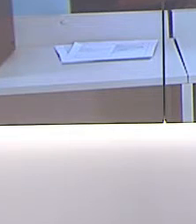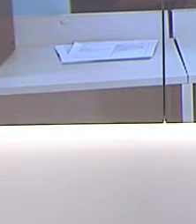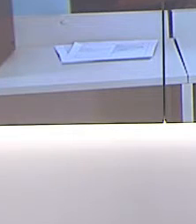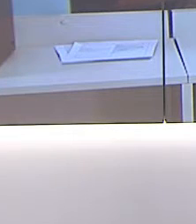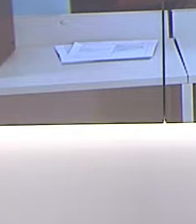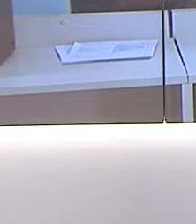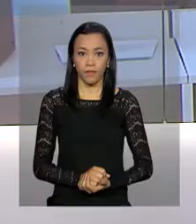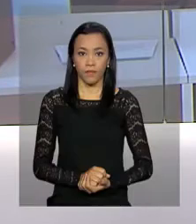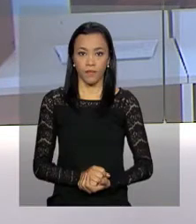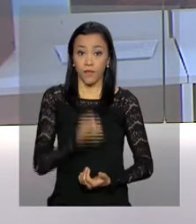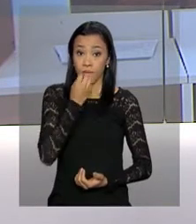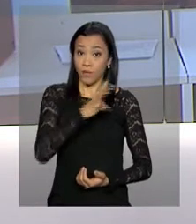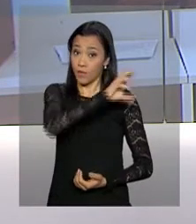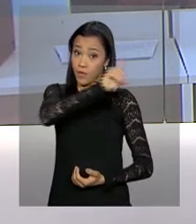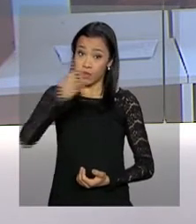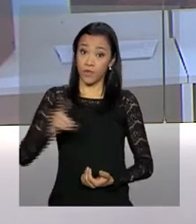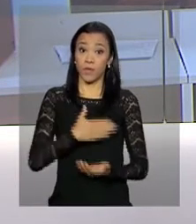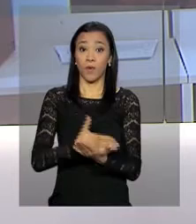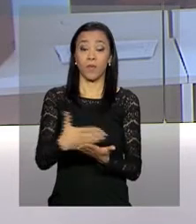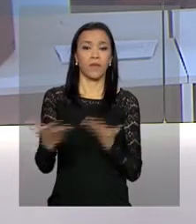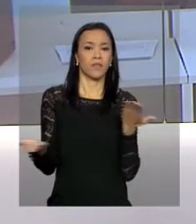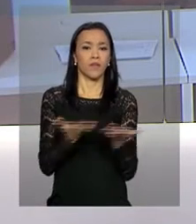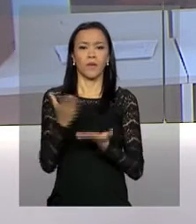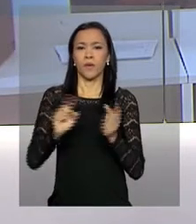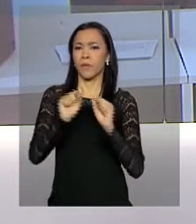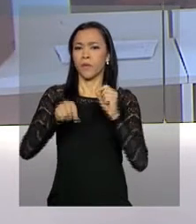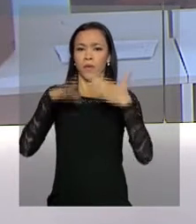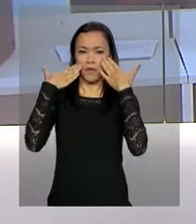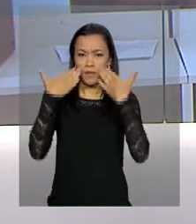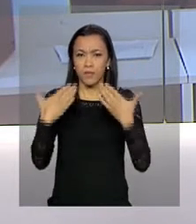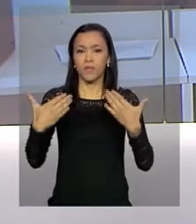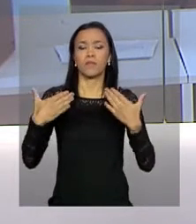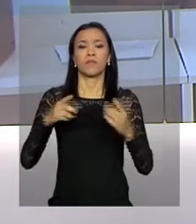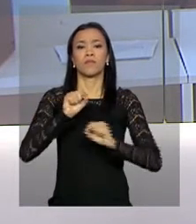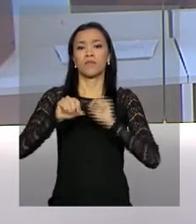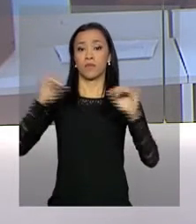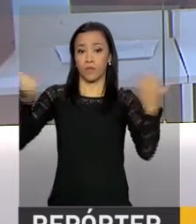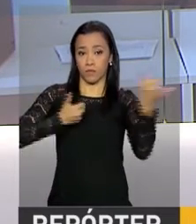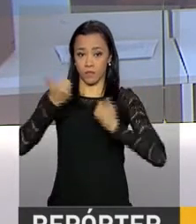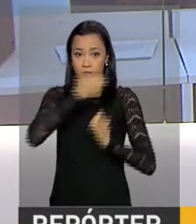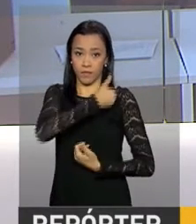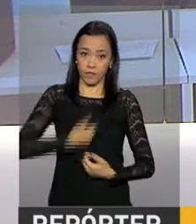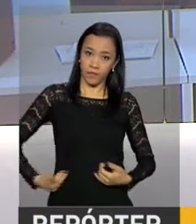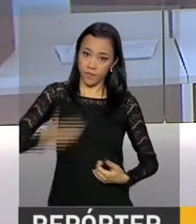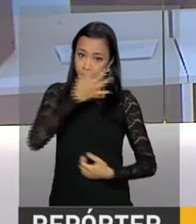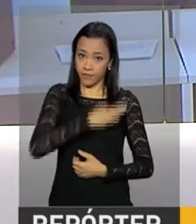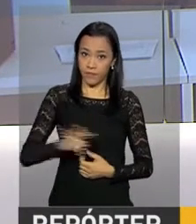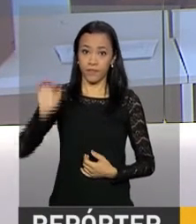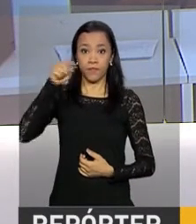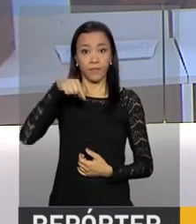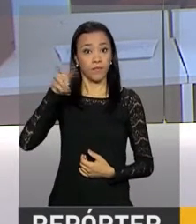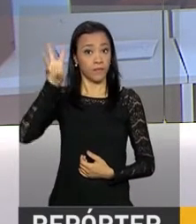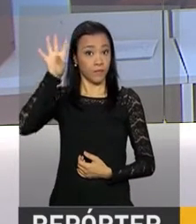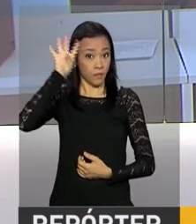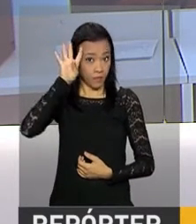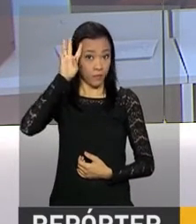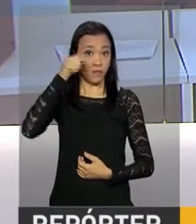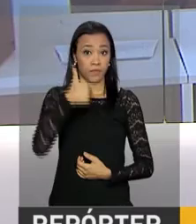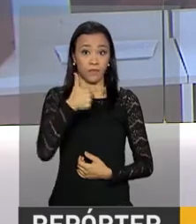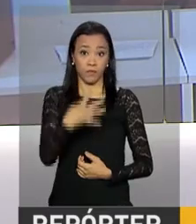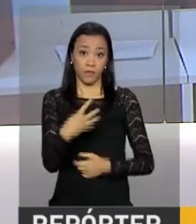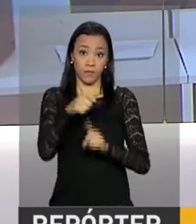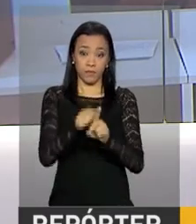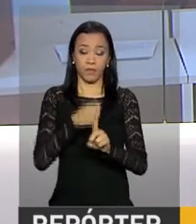olá bom dia começa agora o repórter nbr com as notícias do governo federal desta quarta feira 24